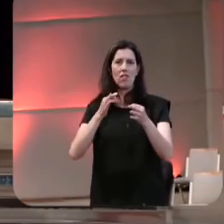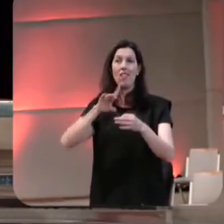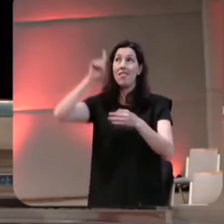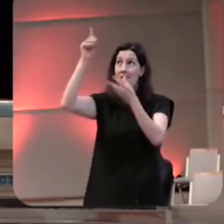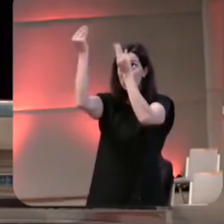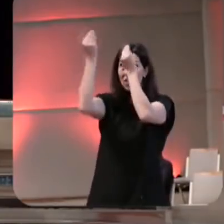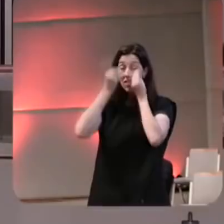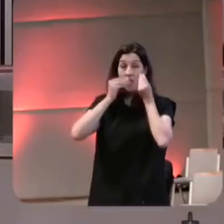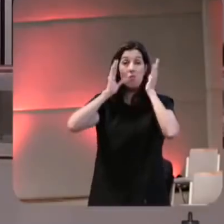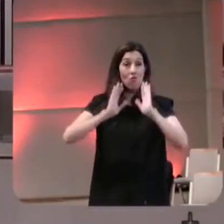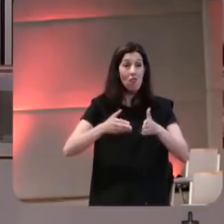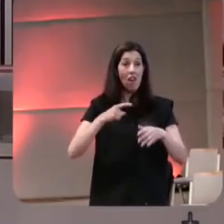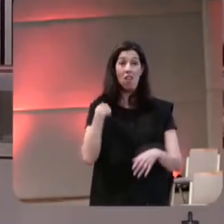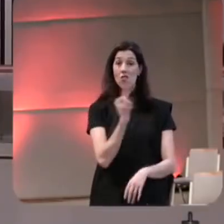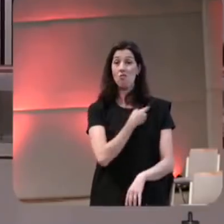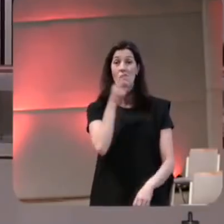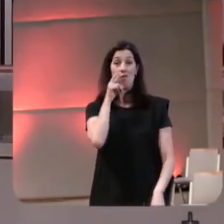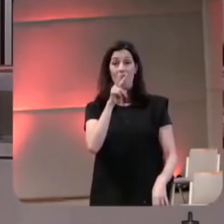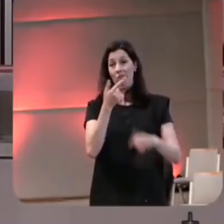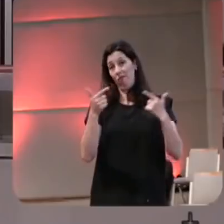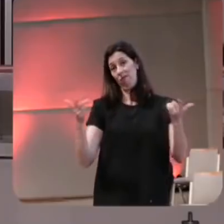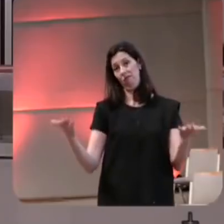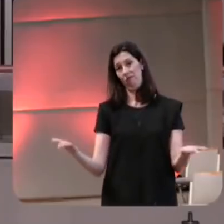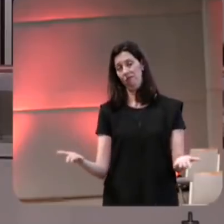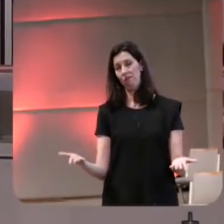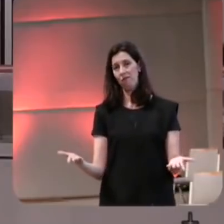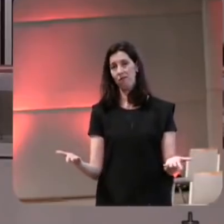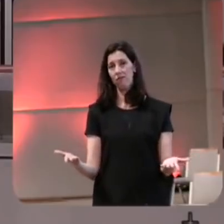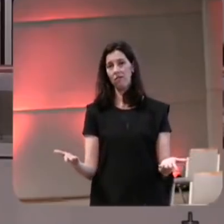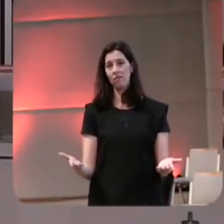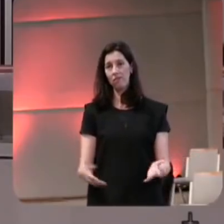já colocou para nos abençoar.